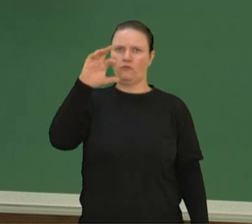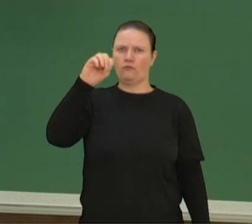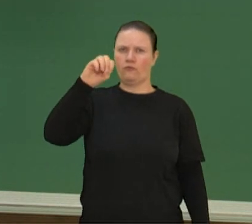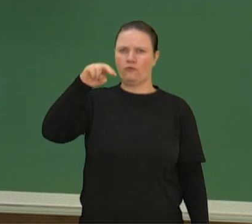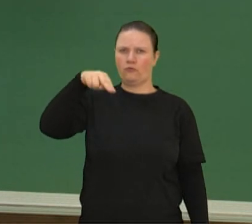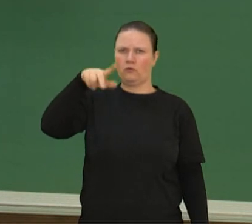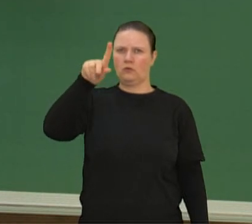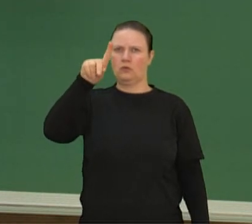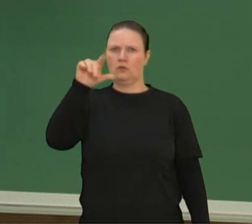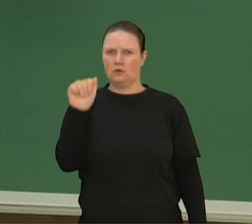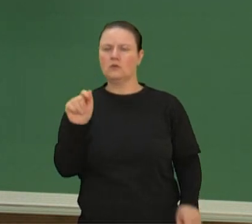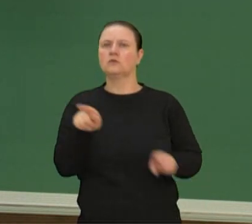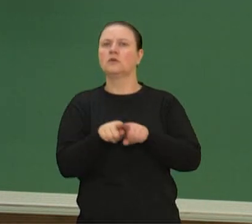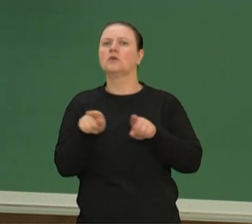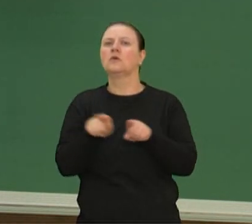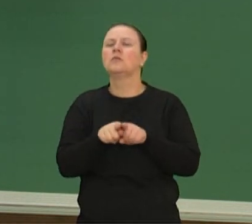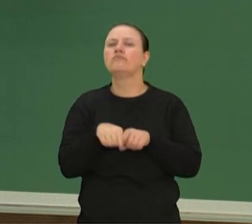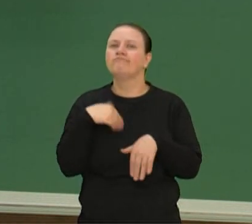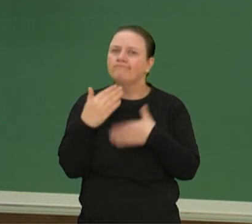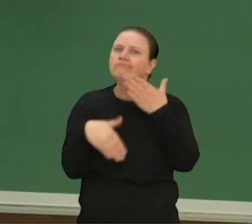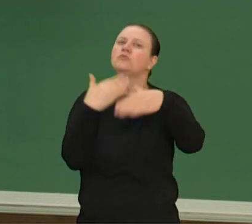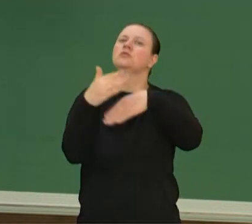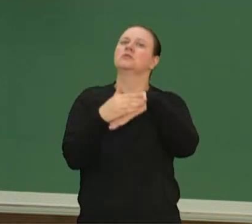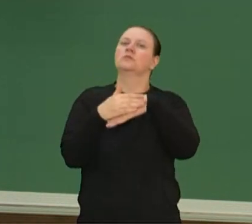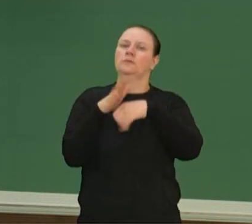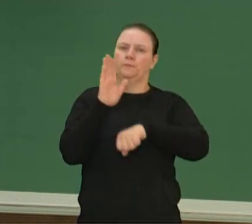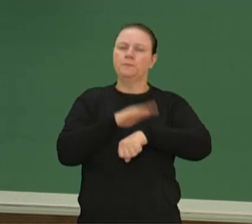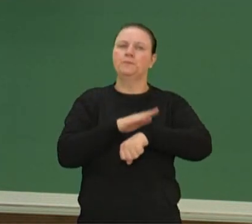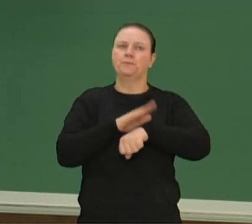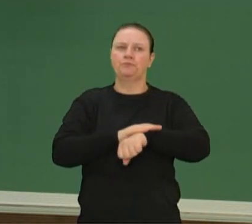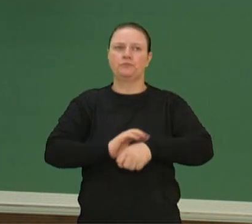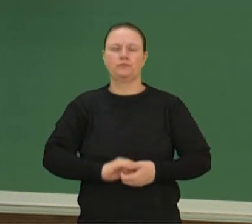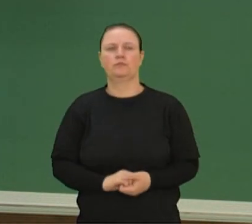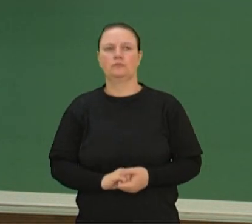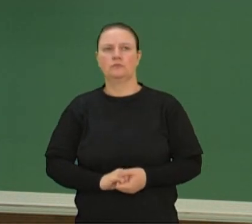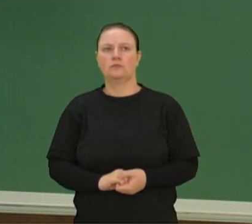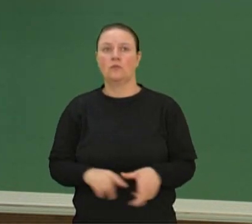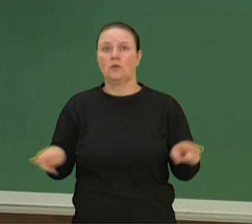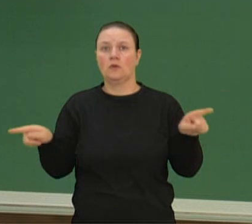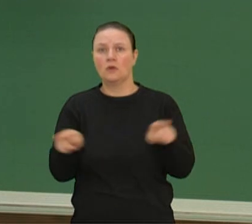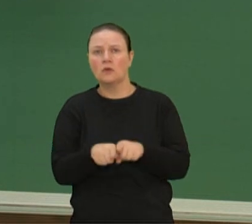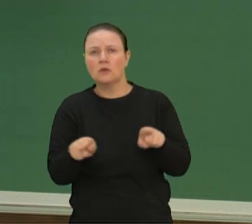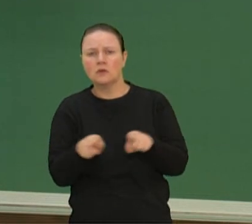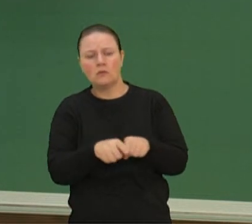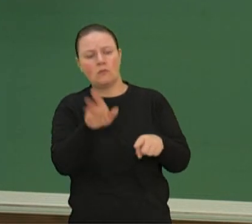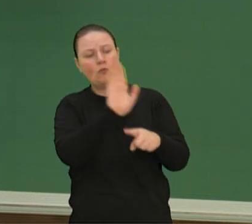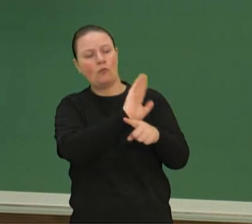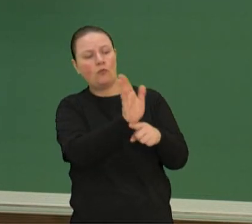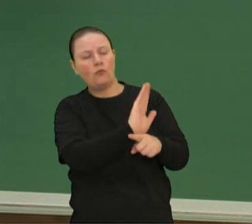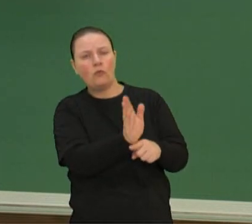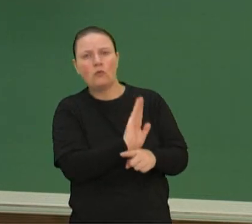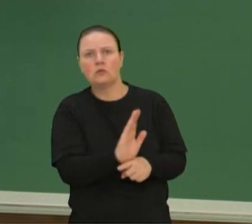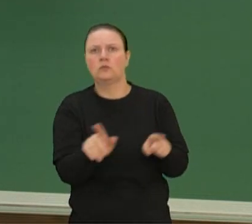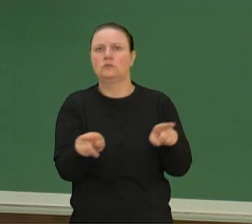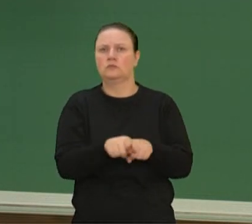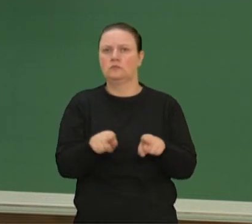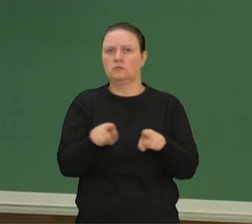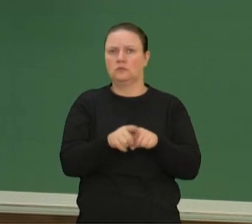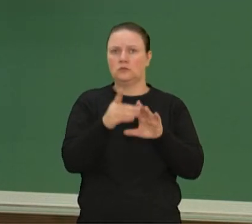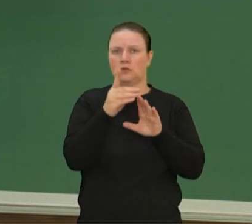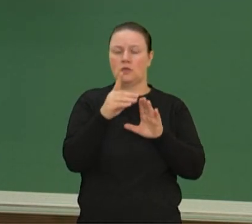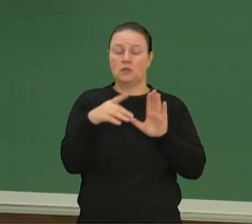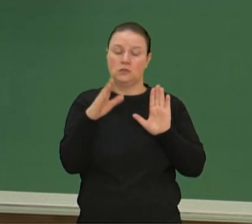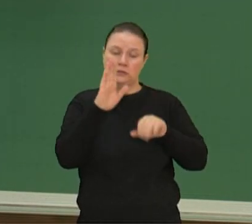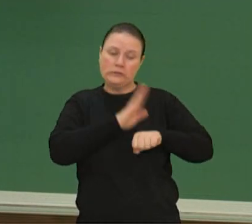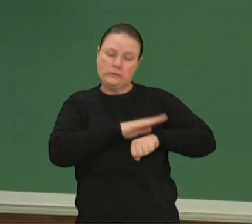da ginástica aeróbica que ela desenvolvia na época. E muitos filmes também. Então, essa década